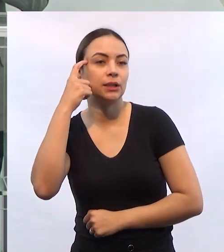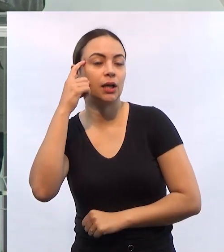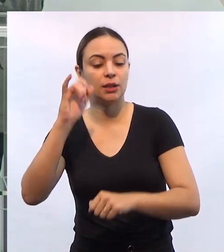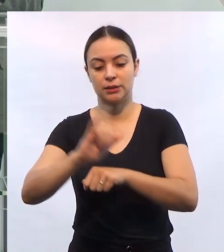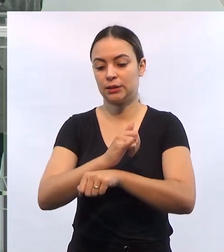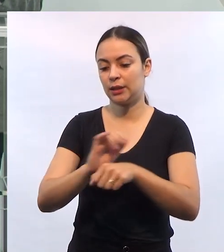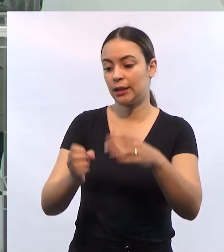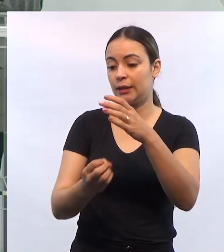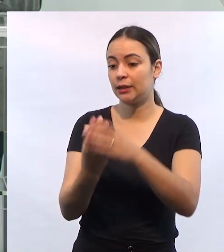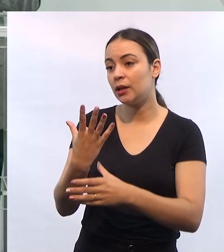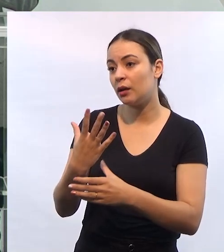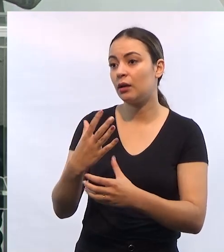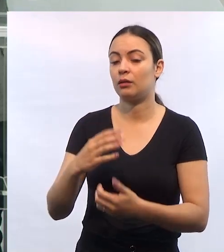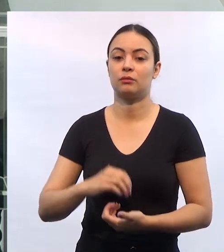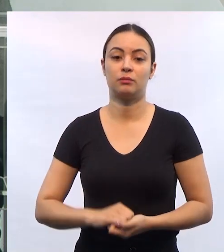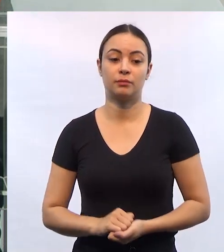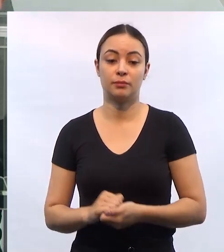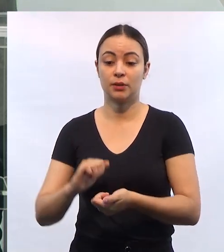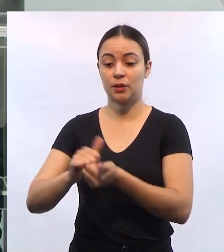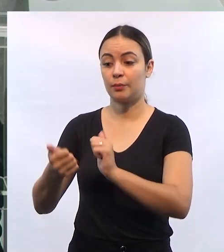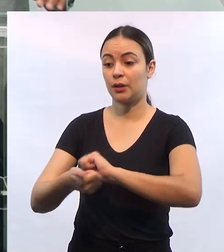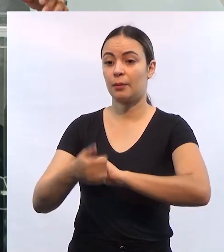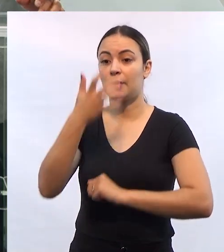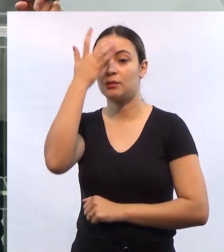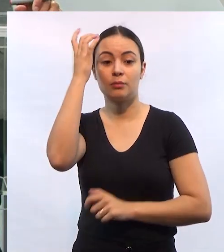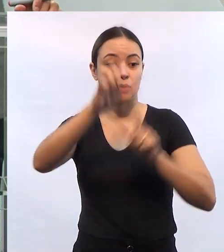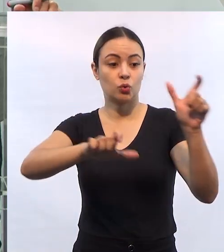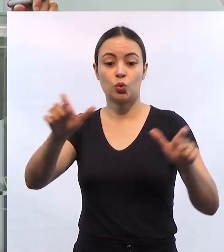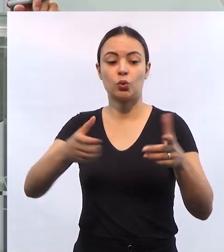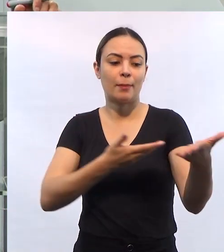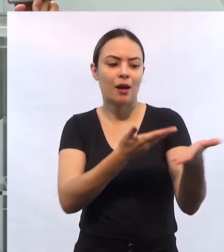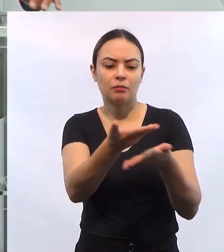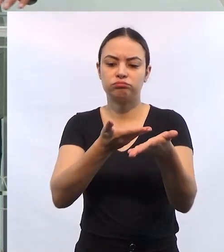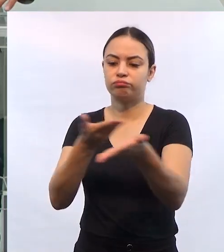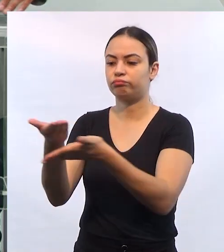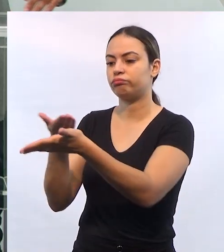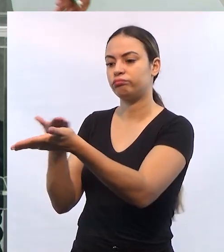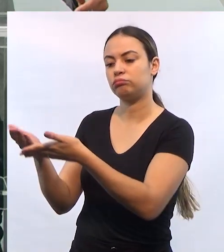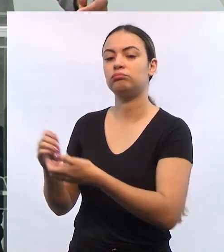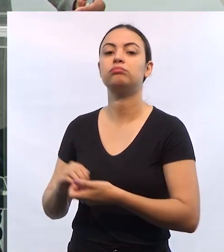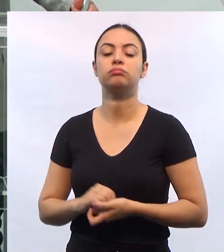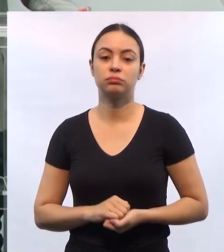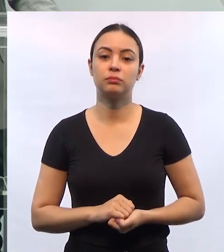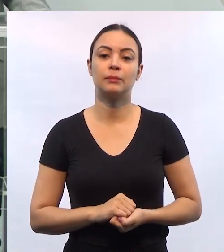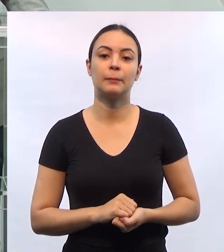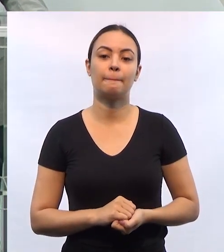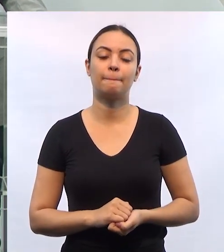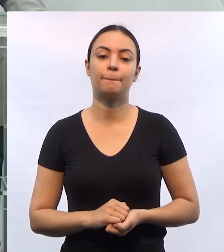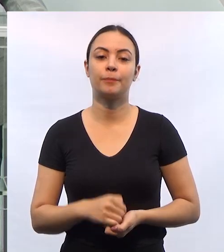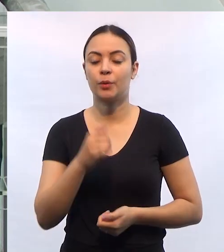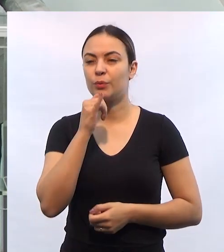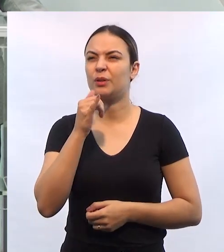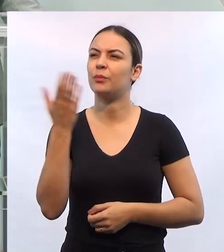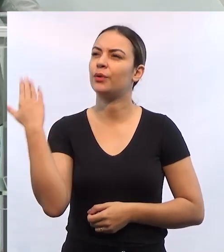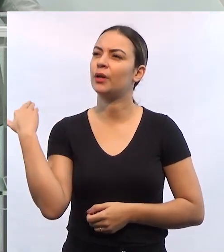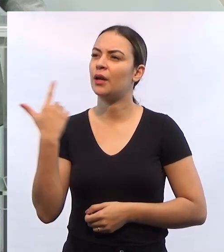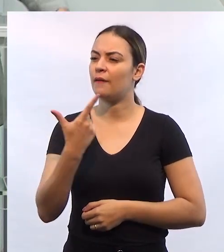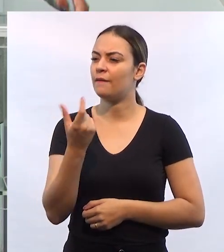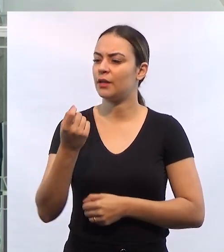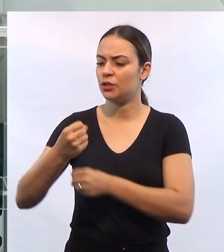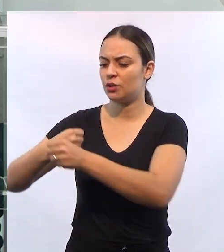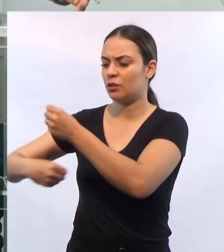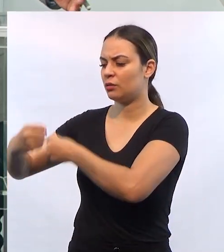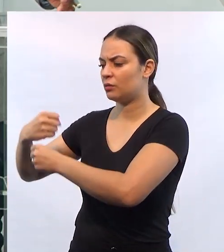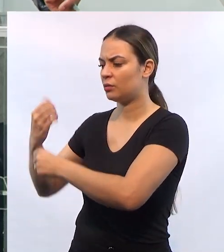do cidadão, tá? Do seu cliente. Será que nós chegaríamos a um ponto de ter, alguns anos atrás, há